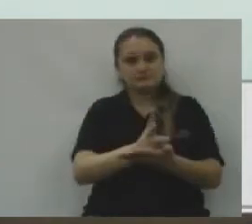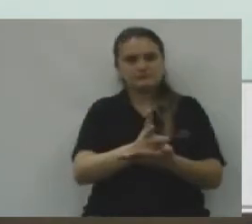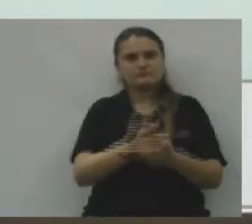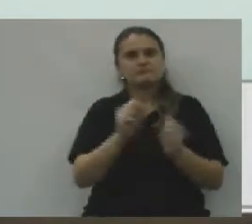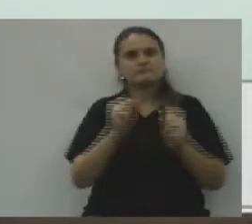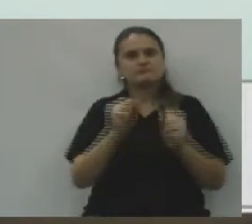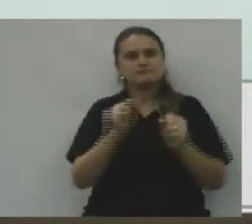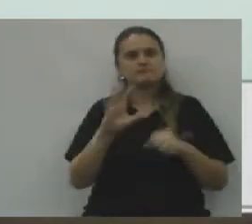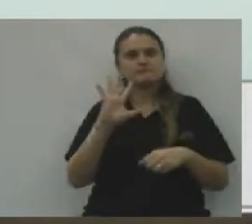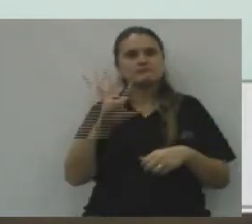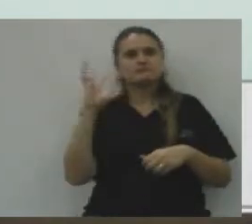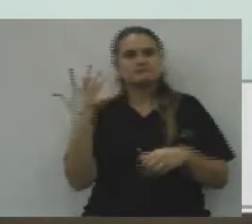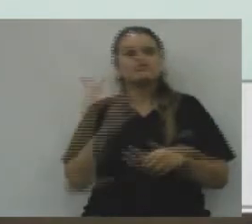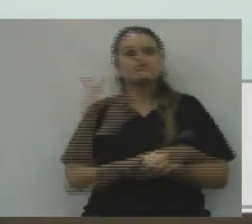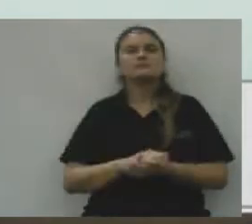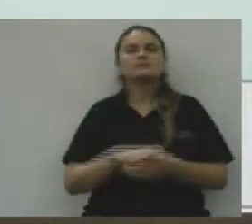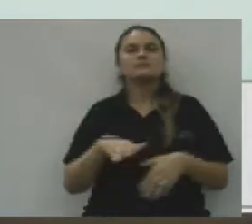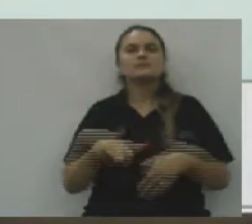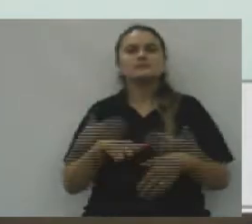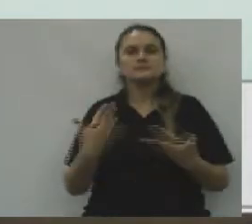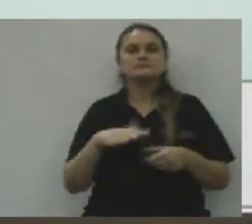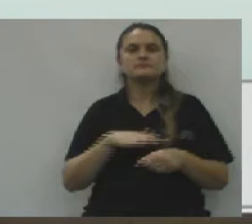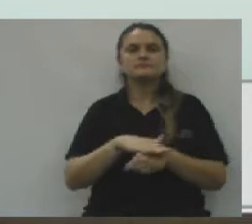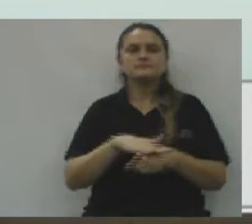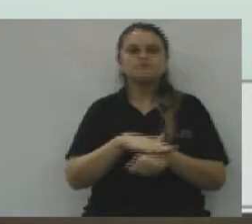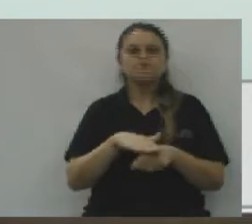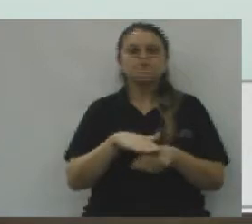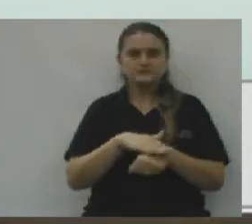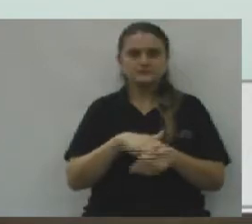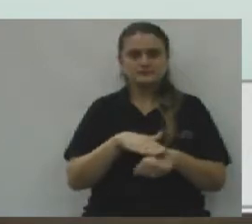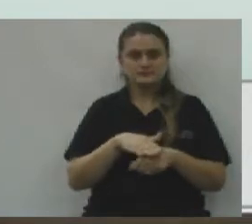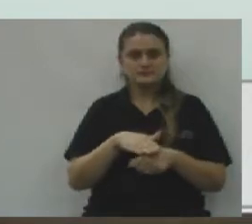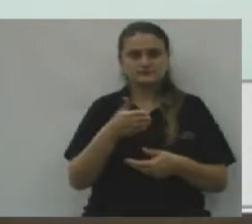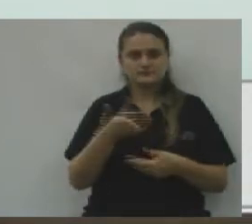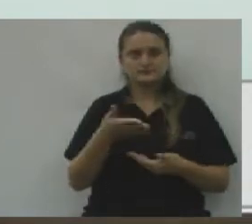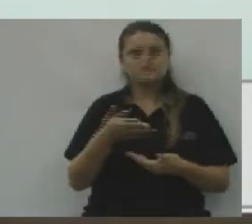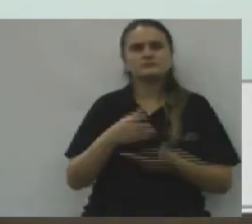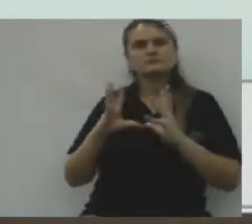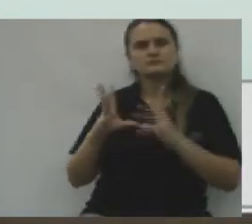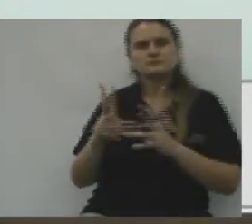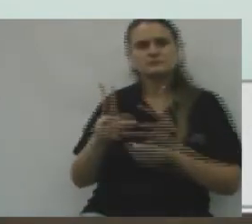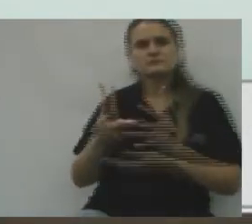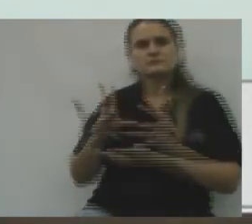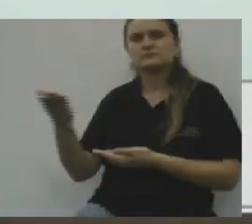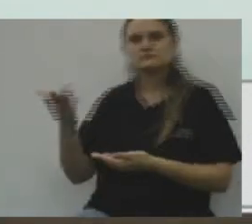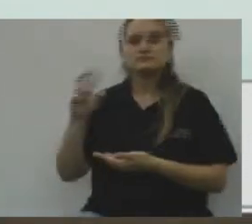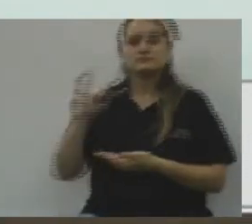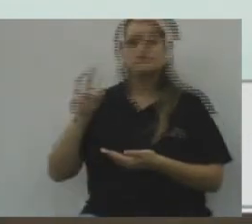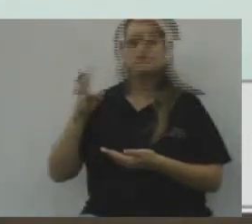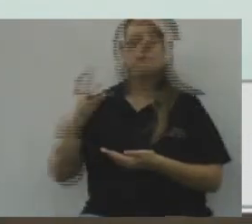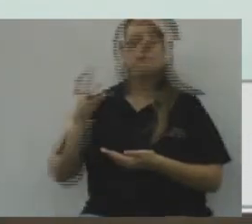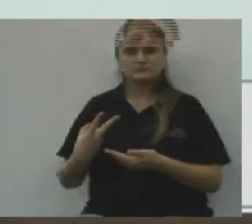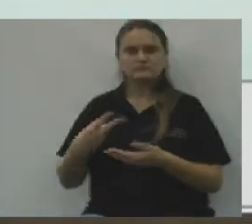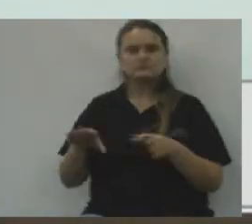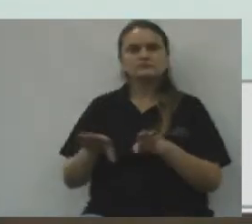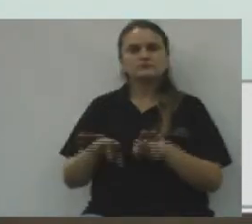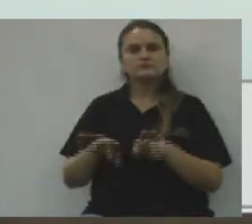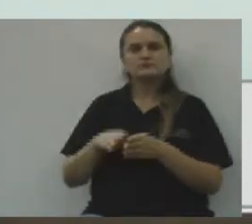acontecer. E assim, conversando o senhor com todos os outros vereadores, e assim como o senhor